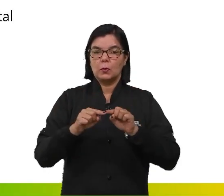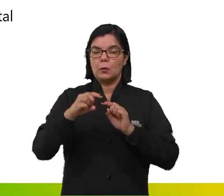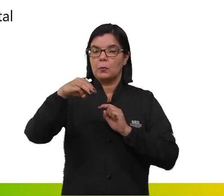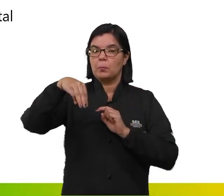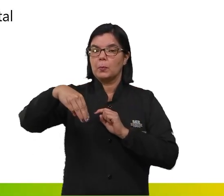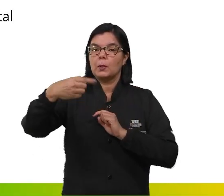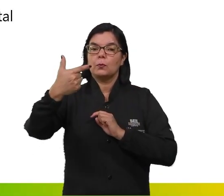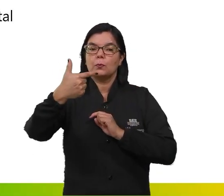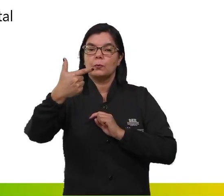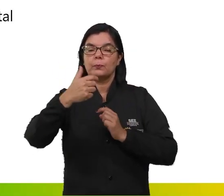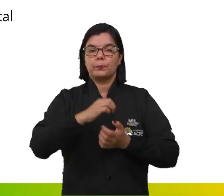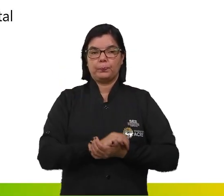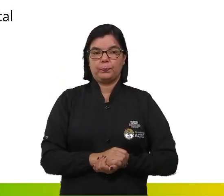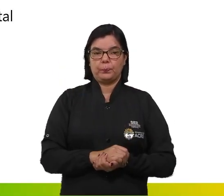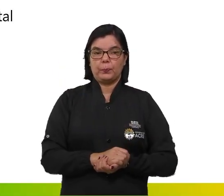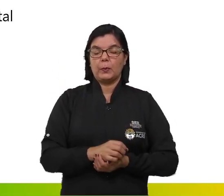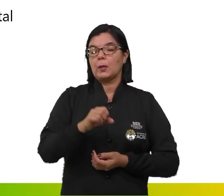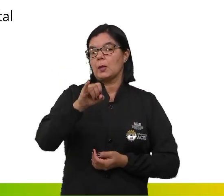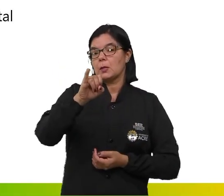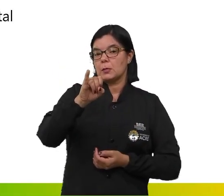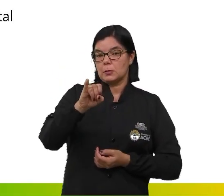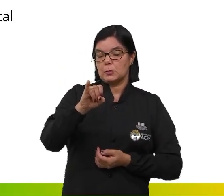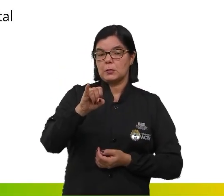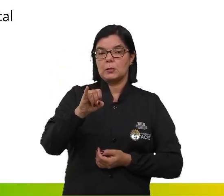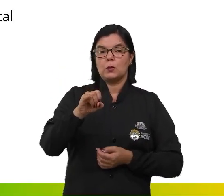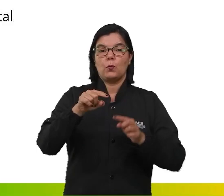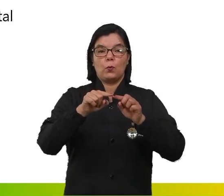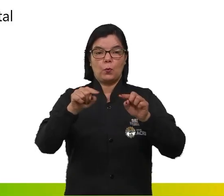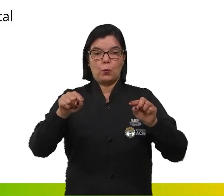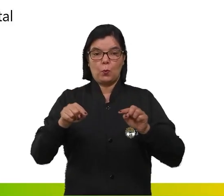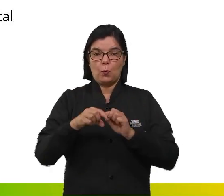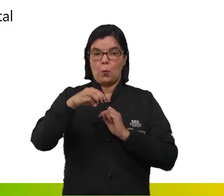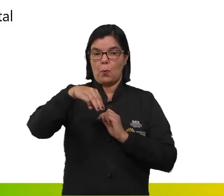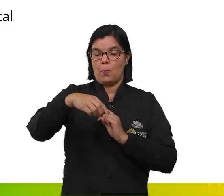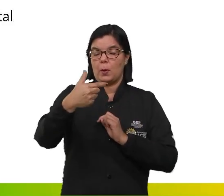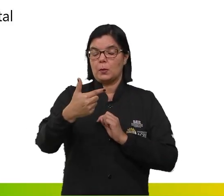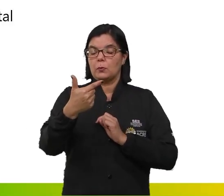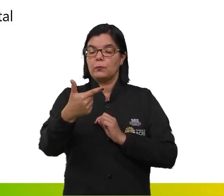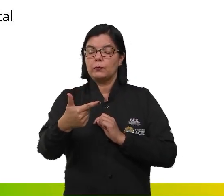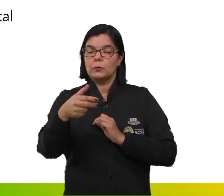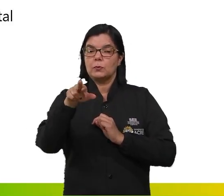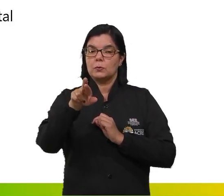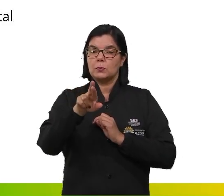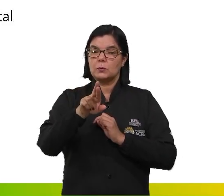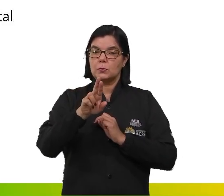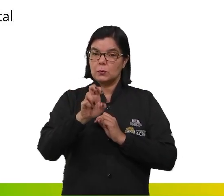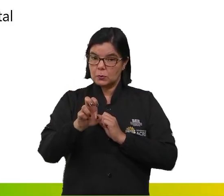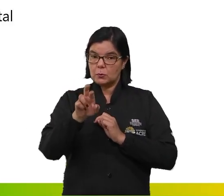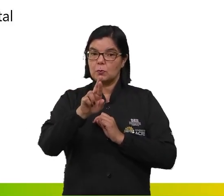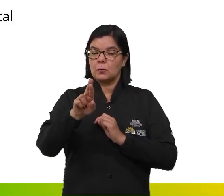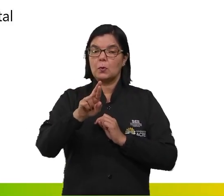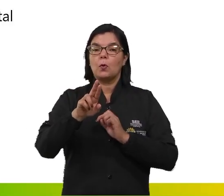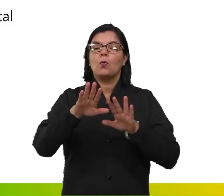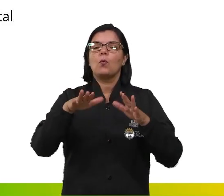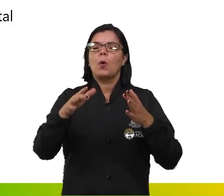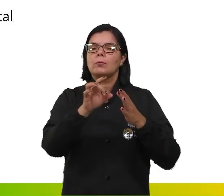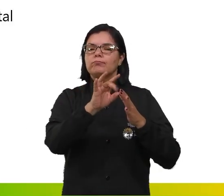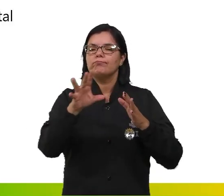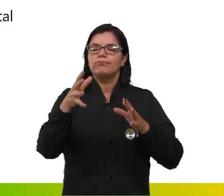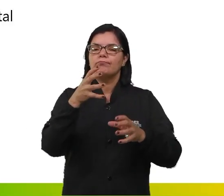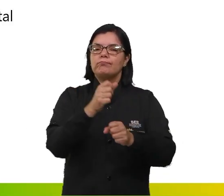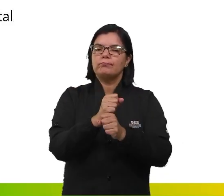quadrados? Se o valor do terreno por metro quadrado for R$ 25,00, qual é o valor total de cada